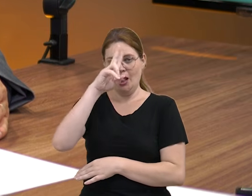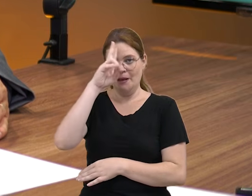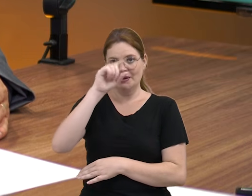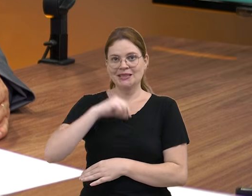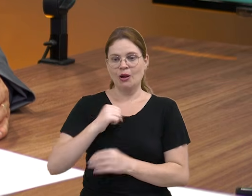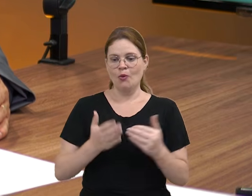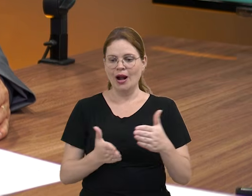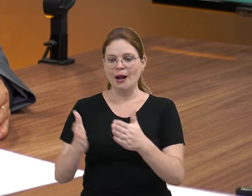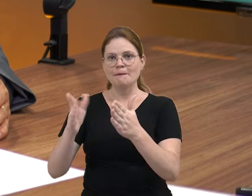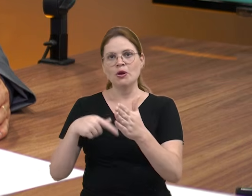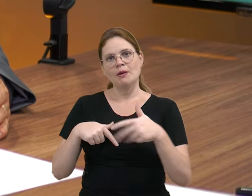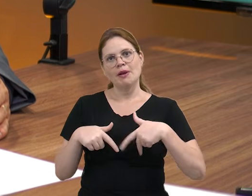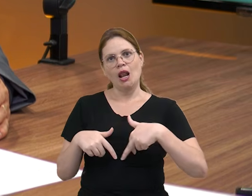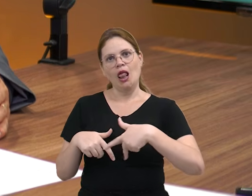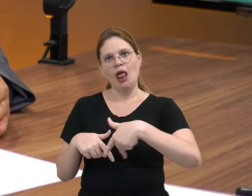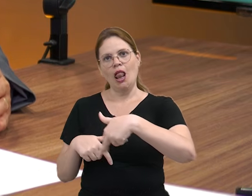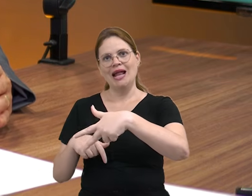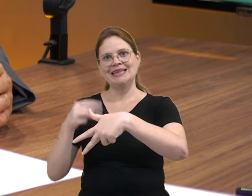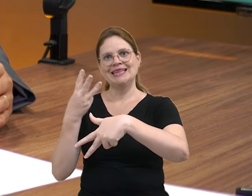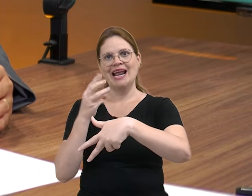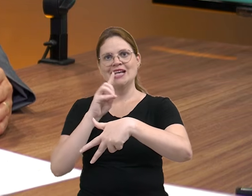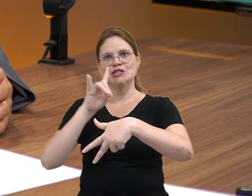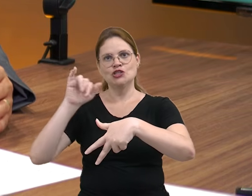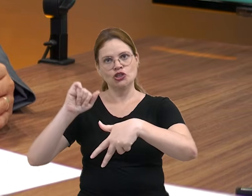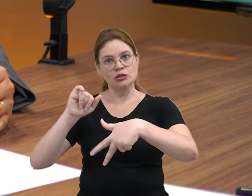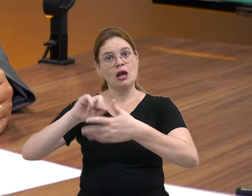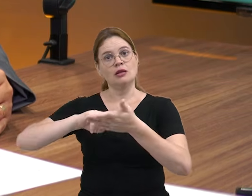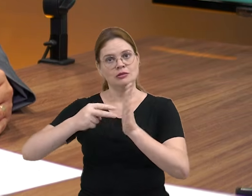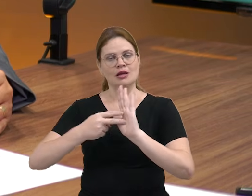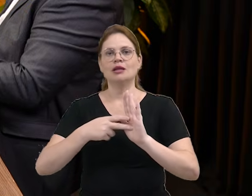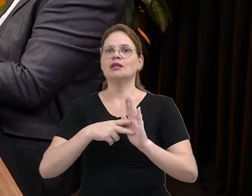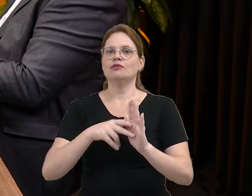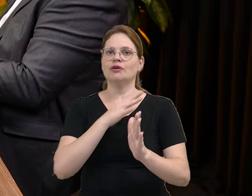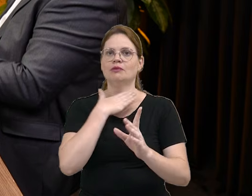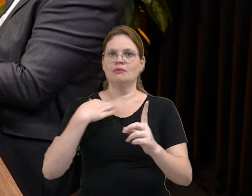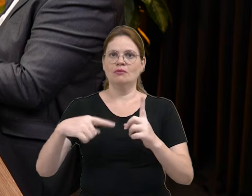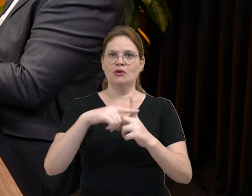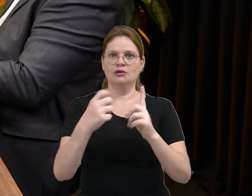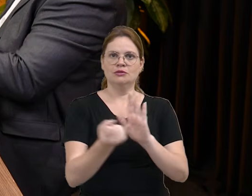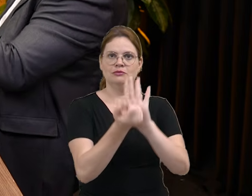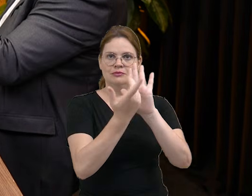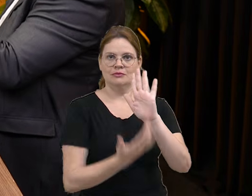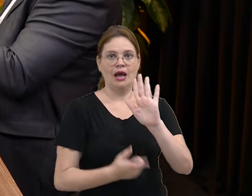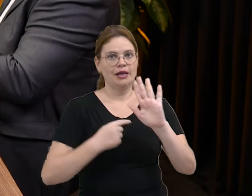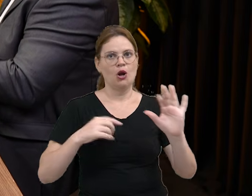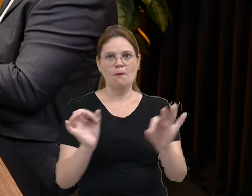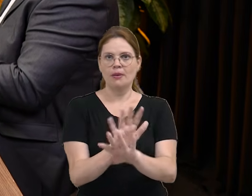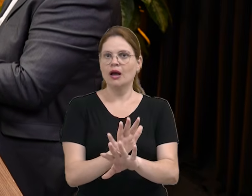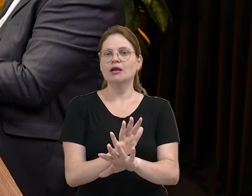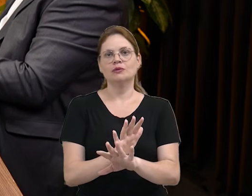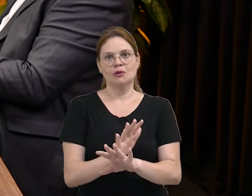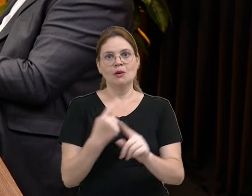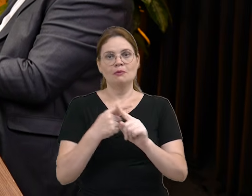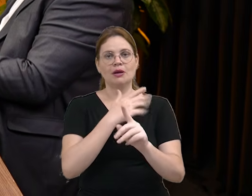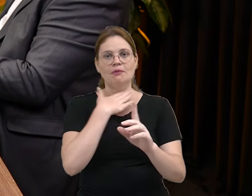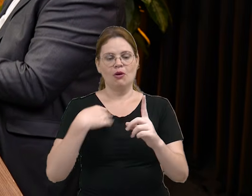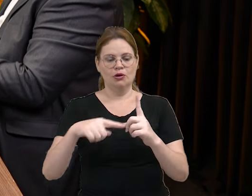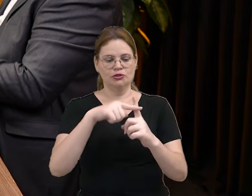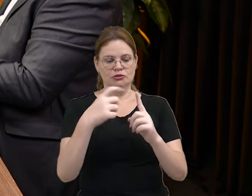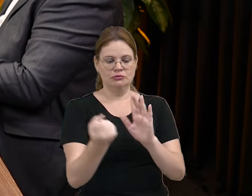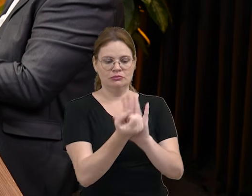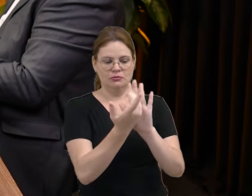do caminho de 3 dias, que fala da morte e ressurreição. É o projeto completo. É o projeto